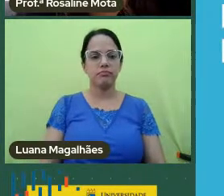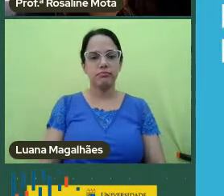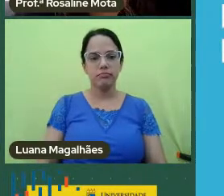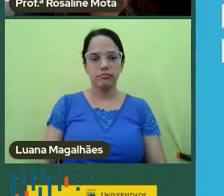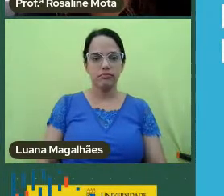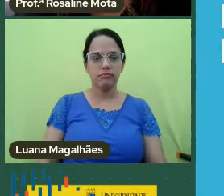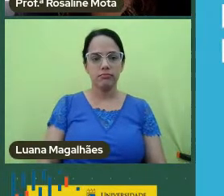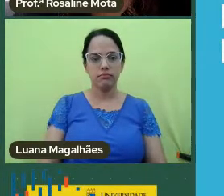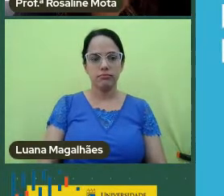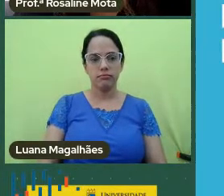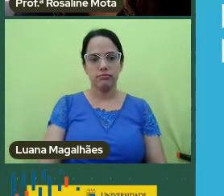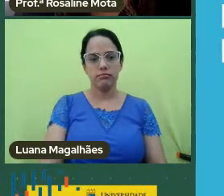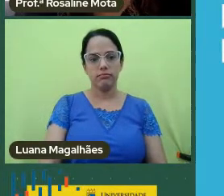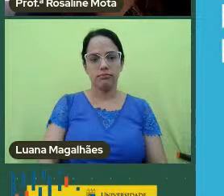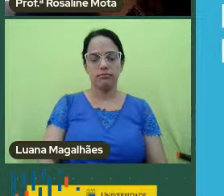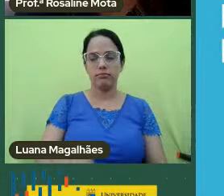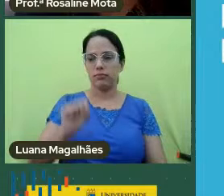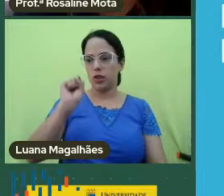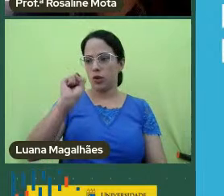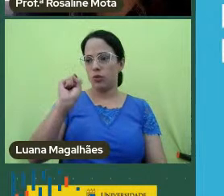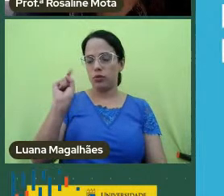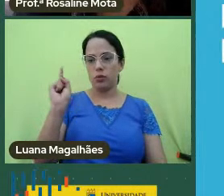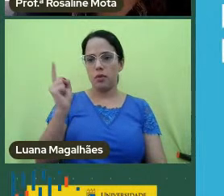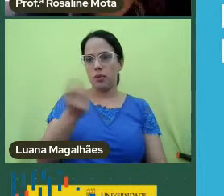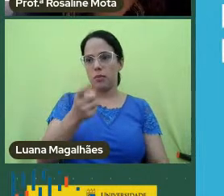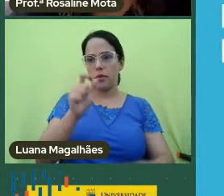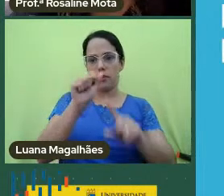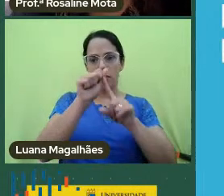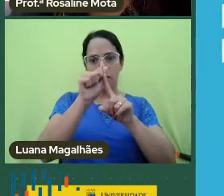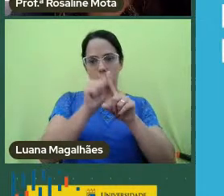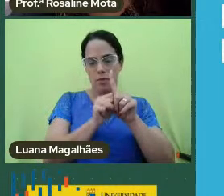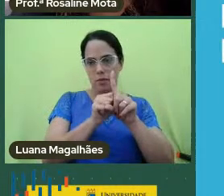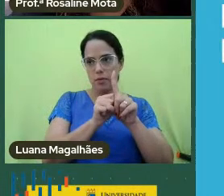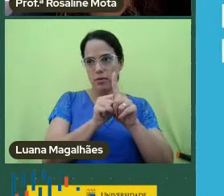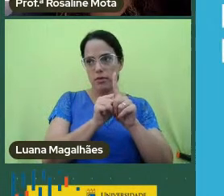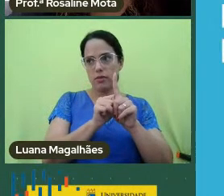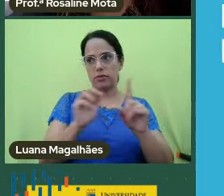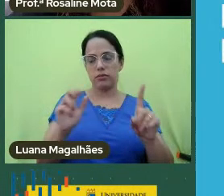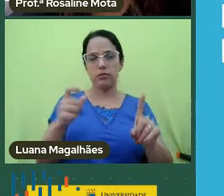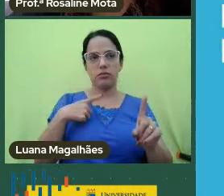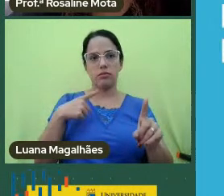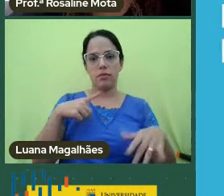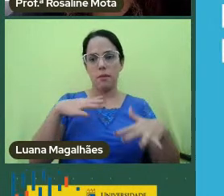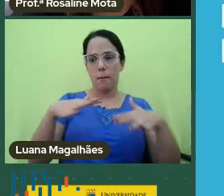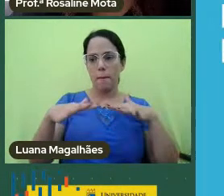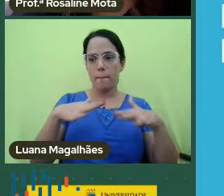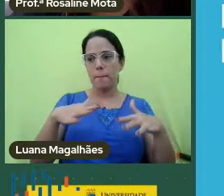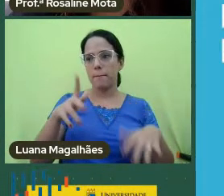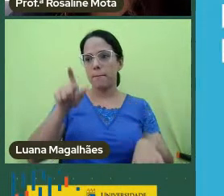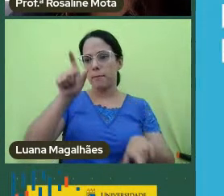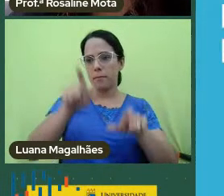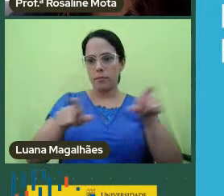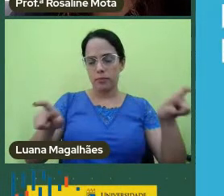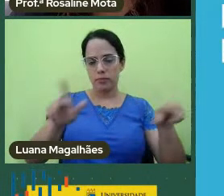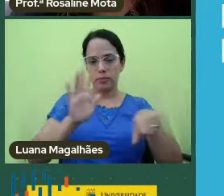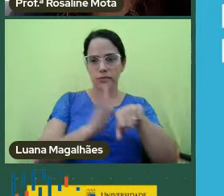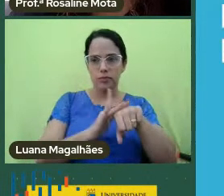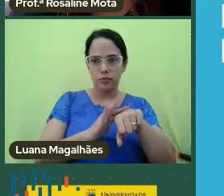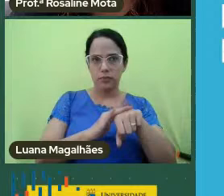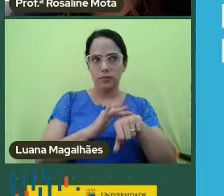abre 8 mil prontuários por mês, são movimentados entre pacientes